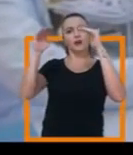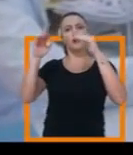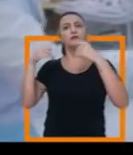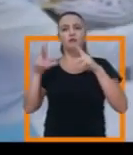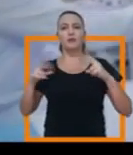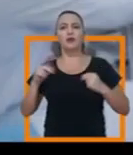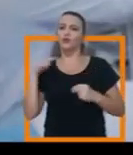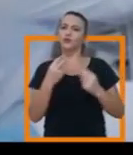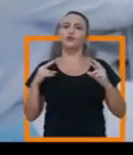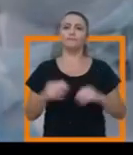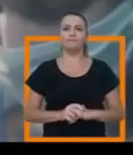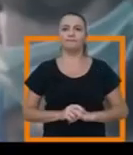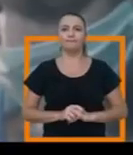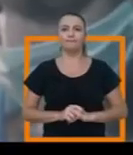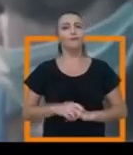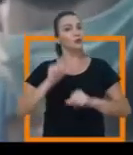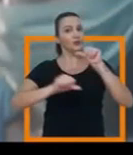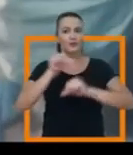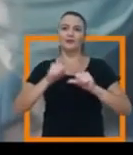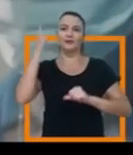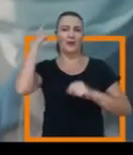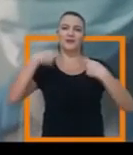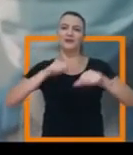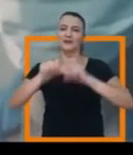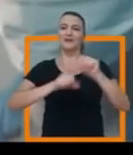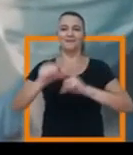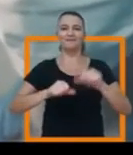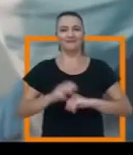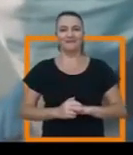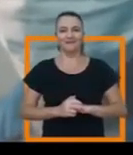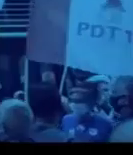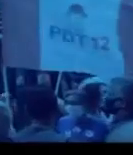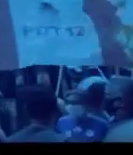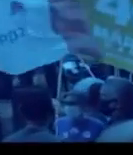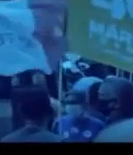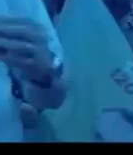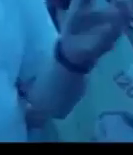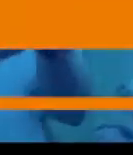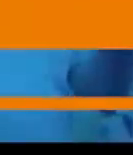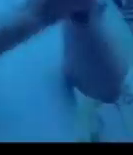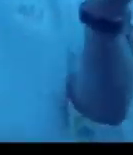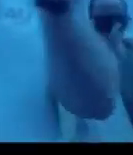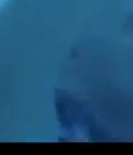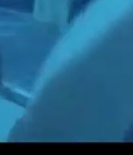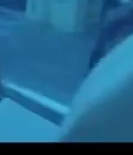servidor público vai finalmente ter vez. Vai ter o respeito que merece de todos nós. Tudo mudou.